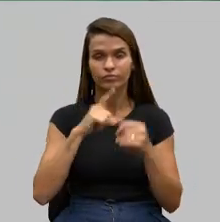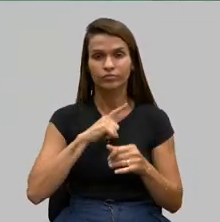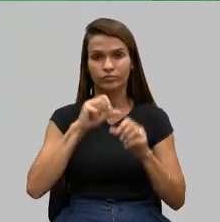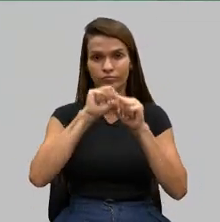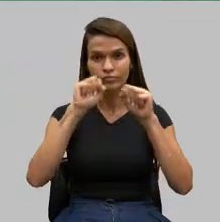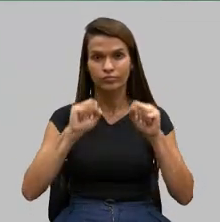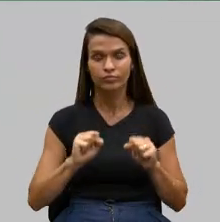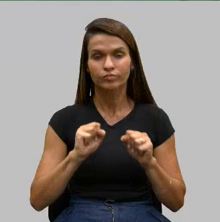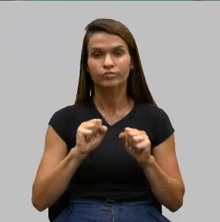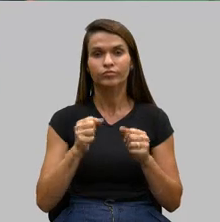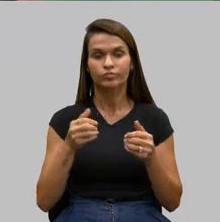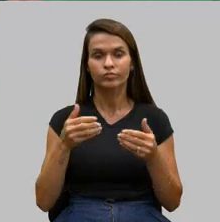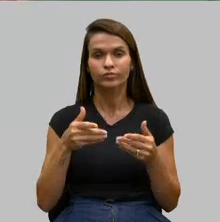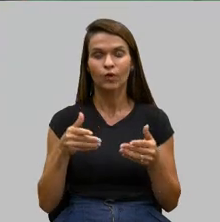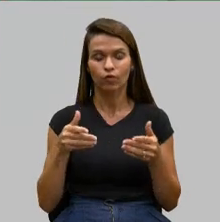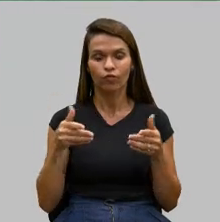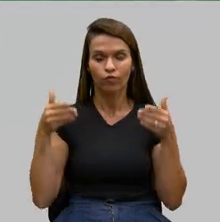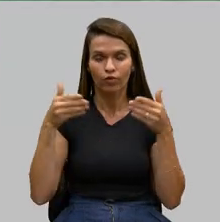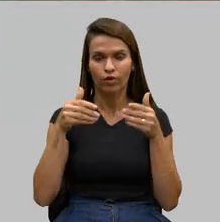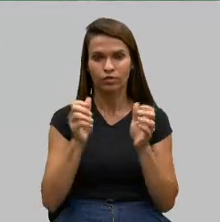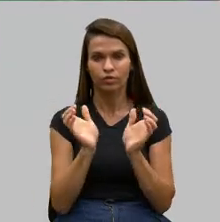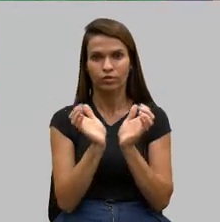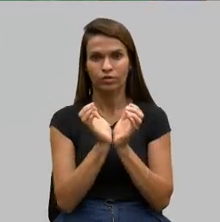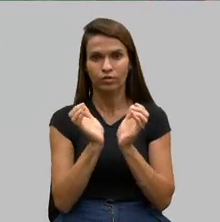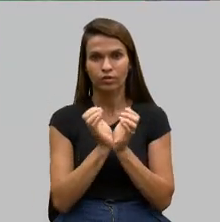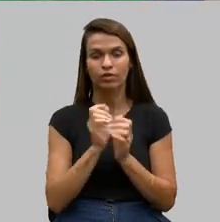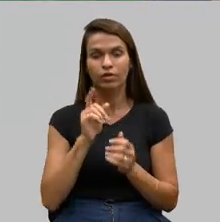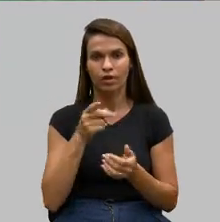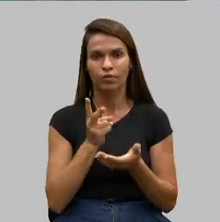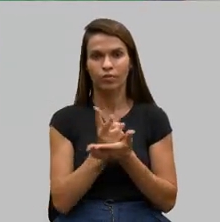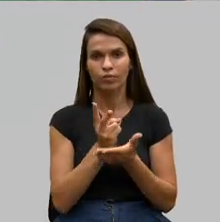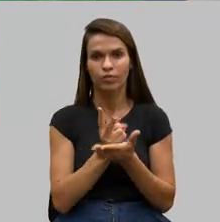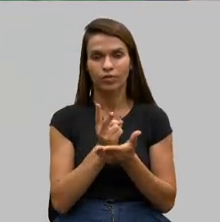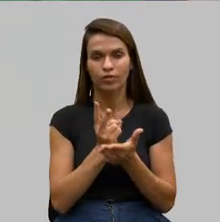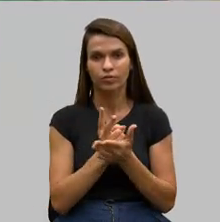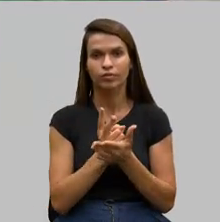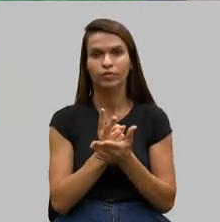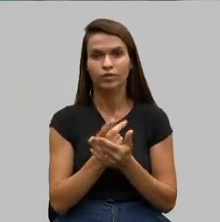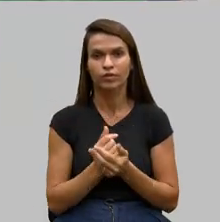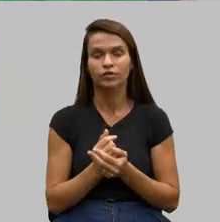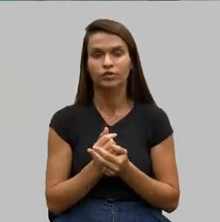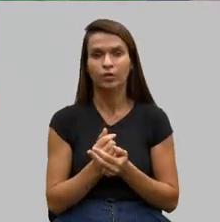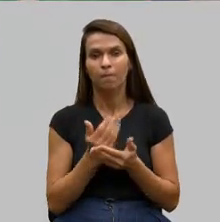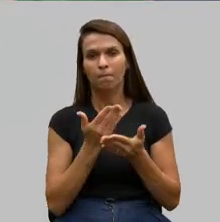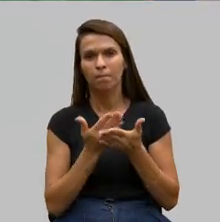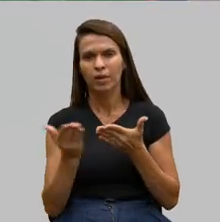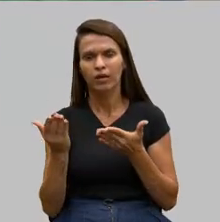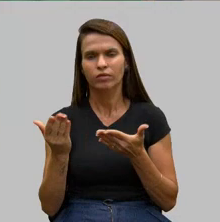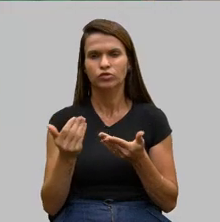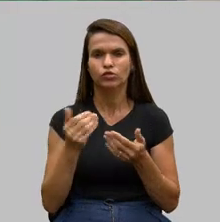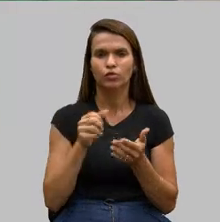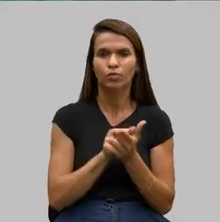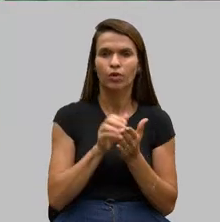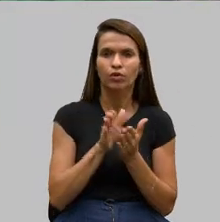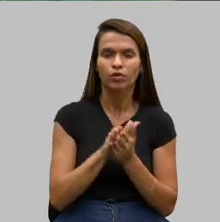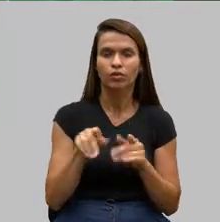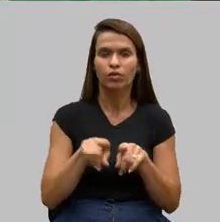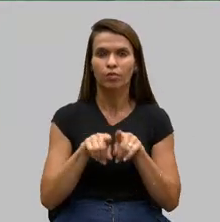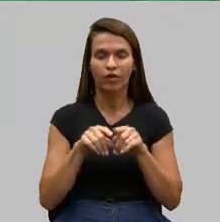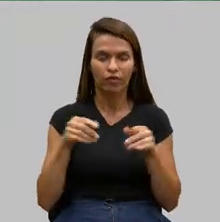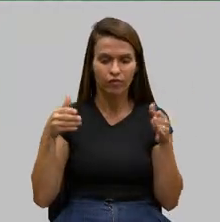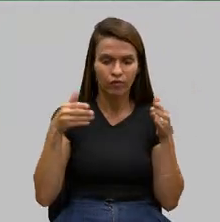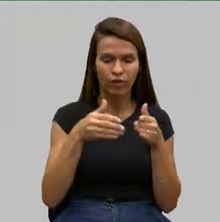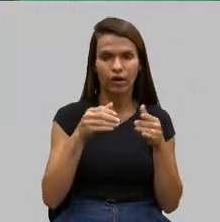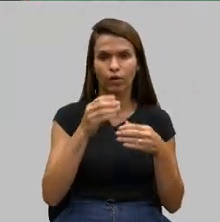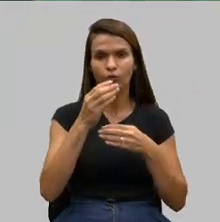enfatizados por essa comissão que são os mesmos a recomposição de pero inflacionário relação dos concursos públicos a carreira